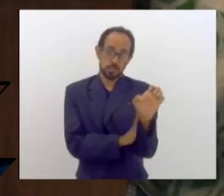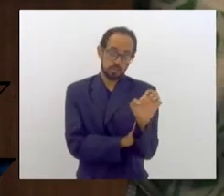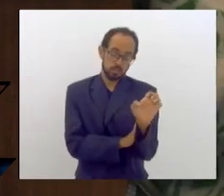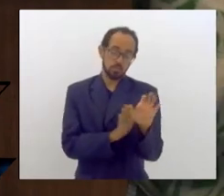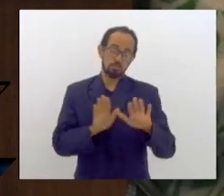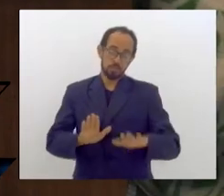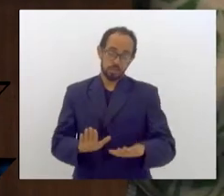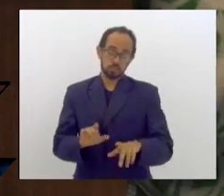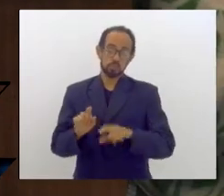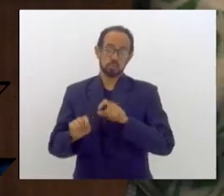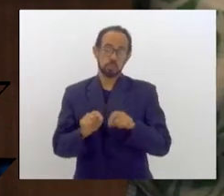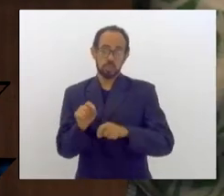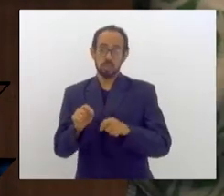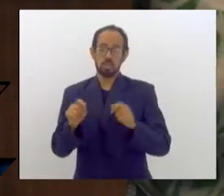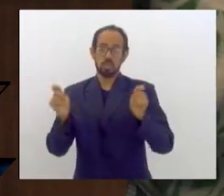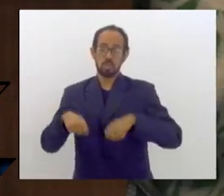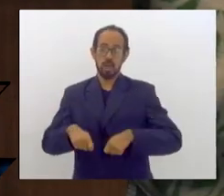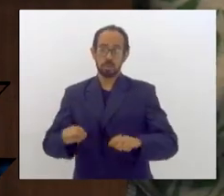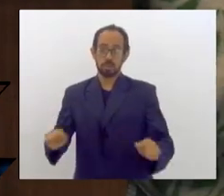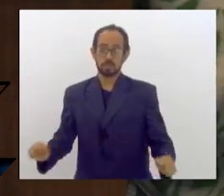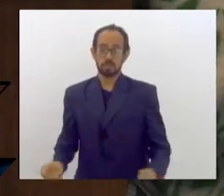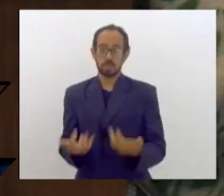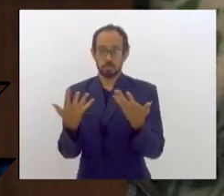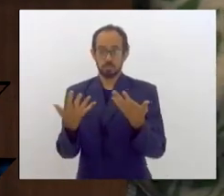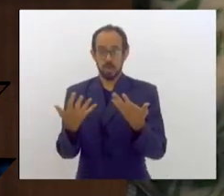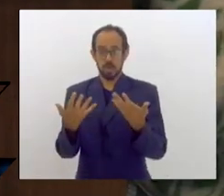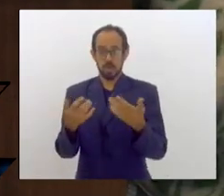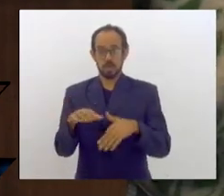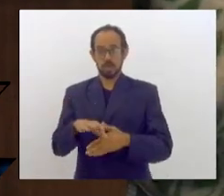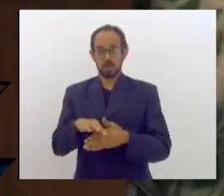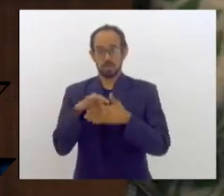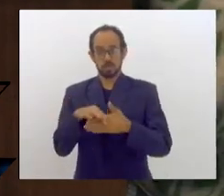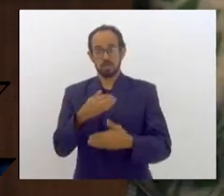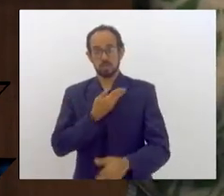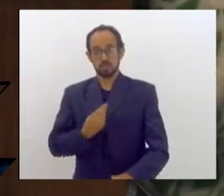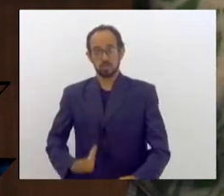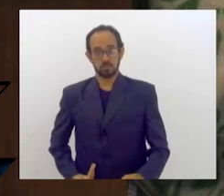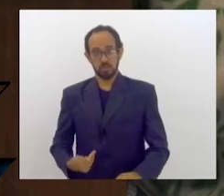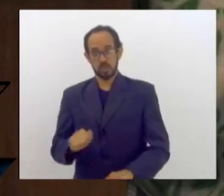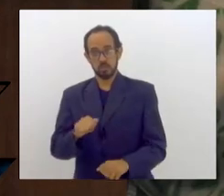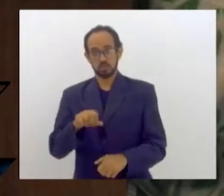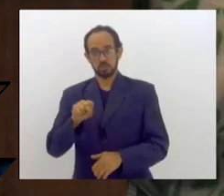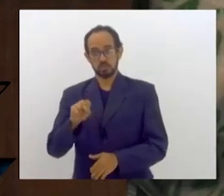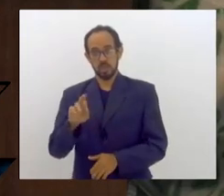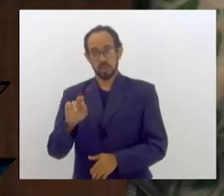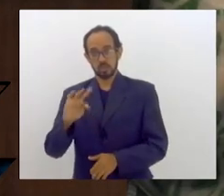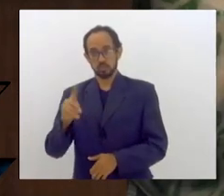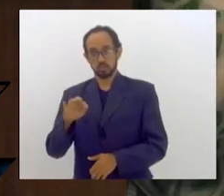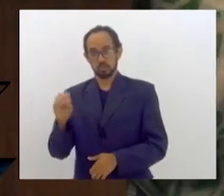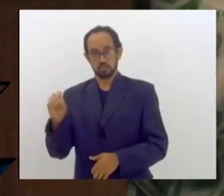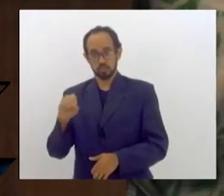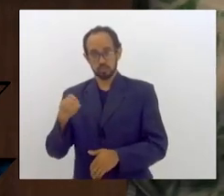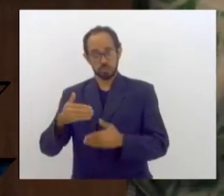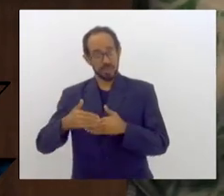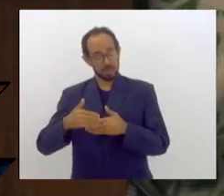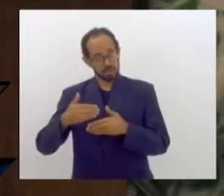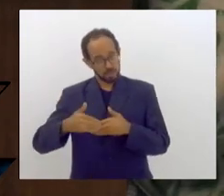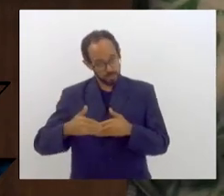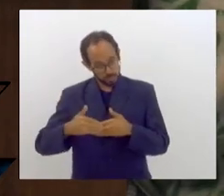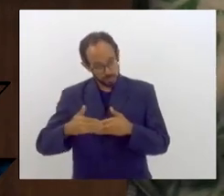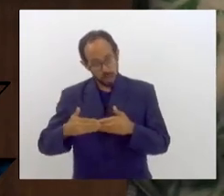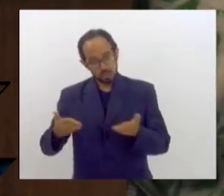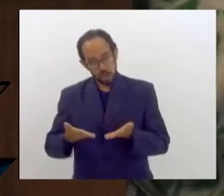Agora, nós podemos celebrar, líder do governo, deputado Serginho, acordos daqui para frente. Que daqui para